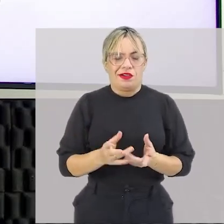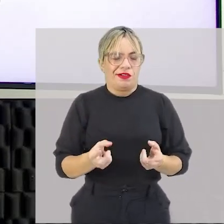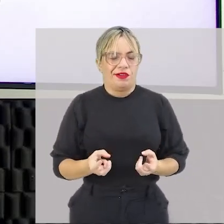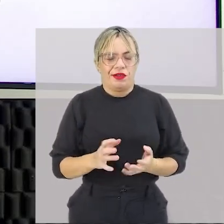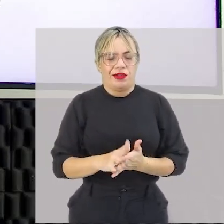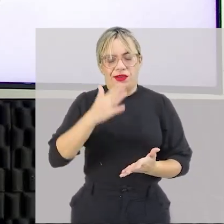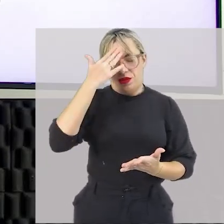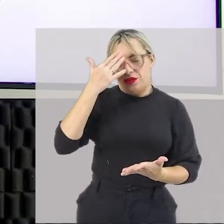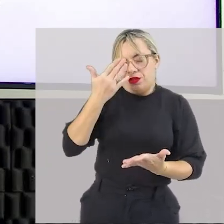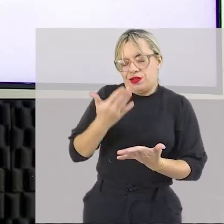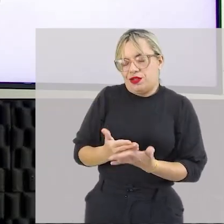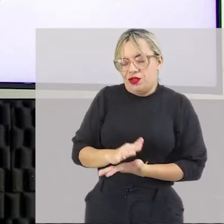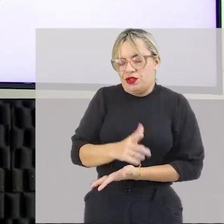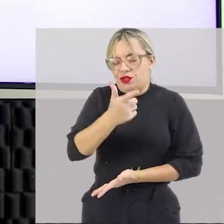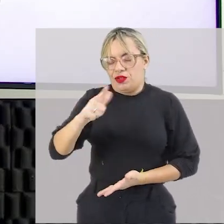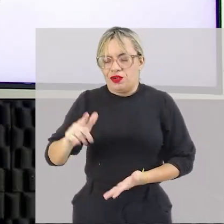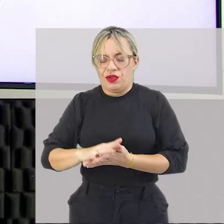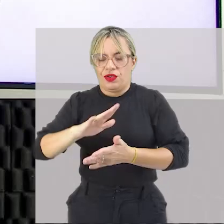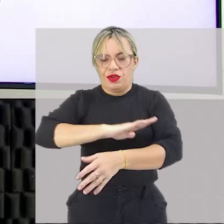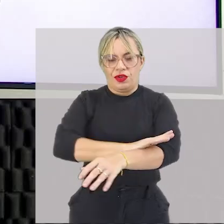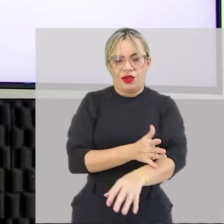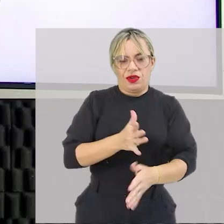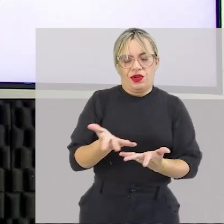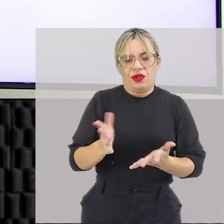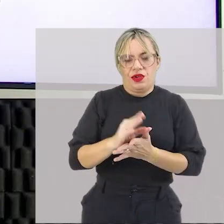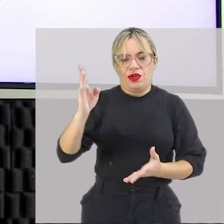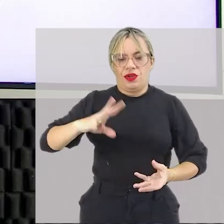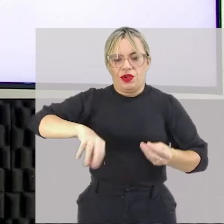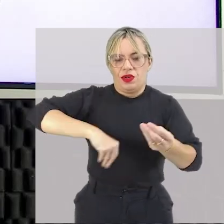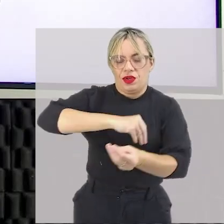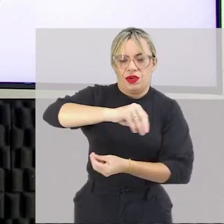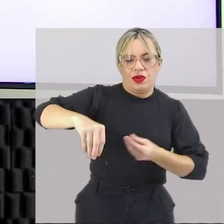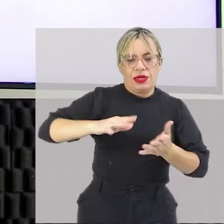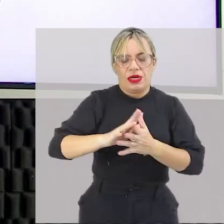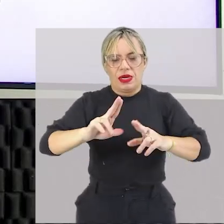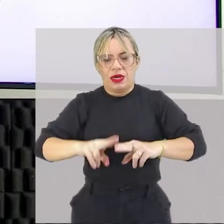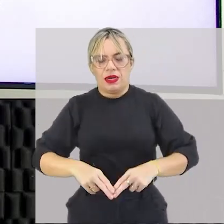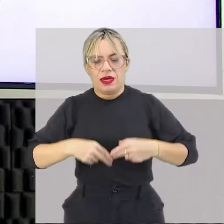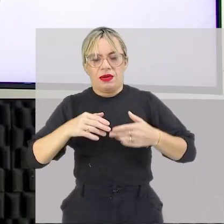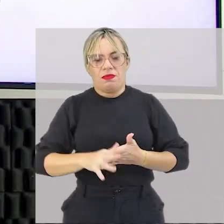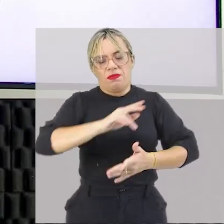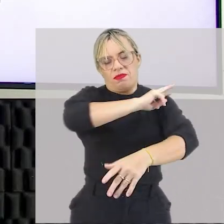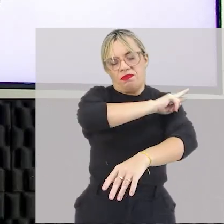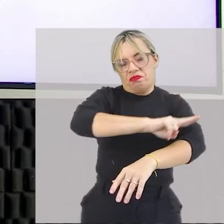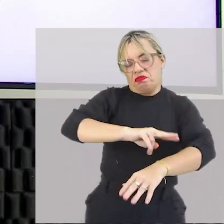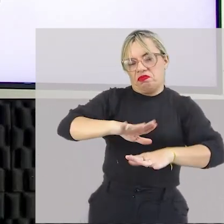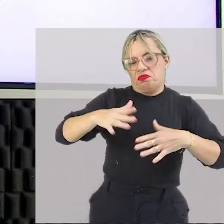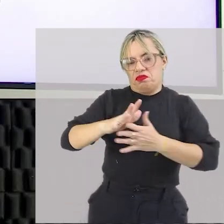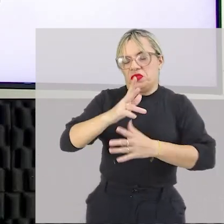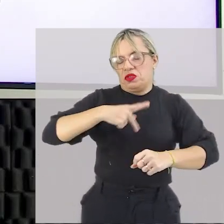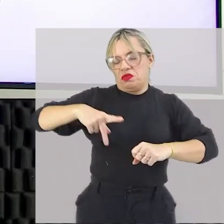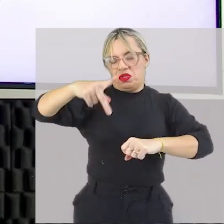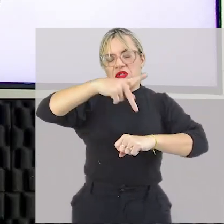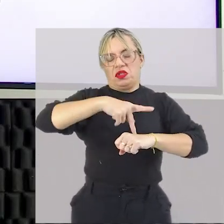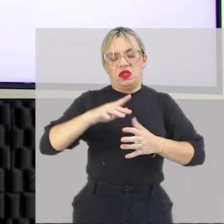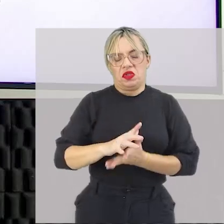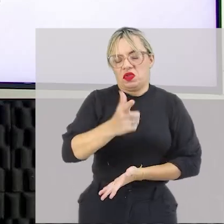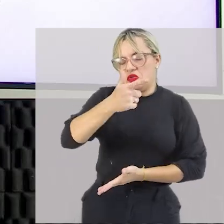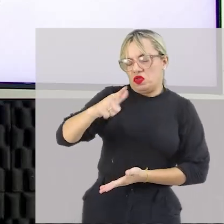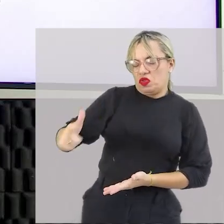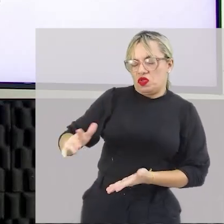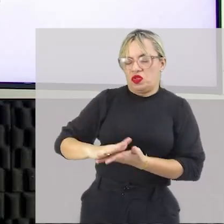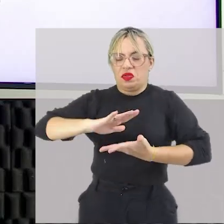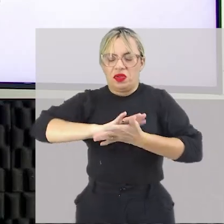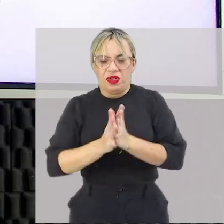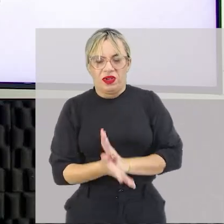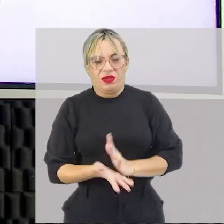Brasil, mas de que o Brasil, por ser um país de pessoas muito misturadas, etnicamente e racialmente, seria um país onde não haveria preconceito